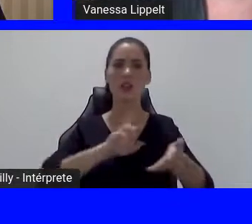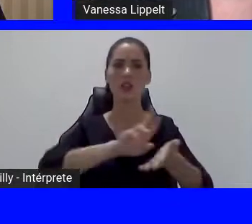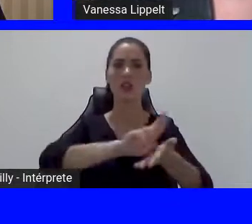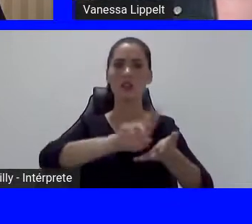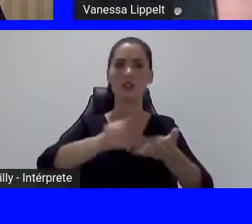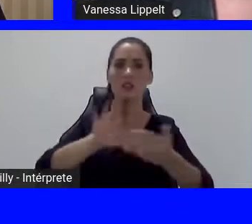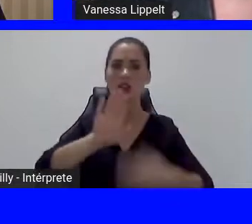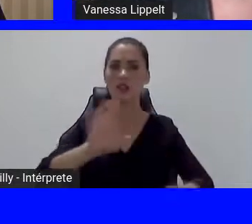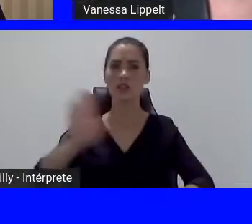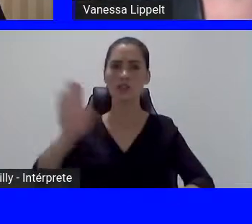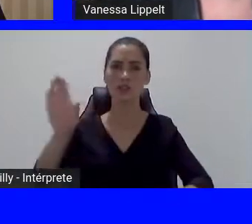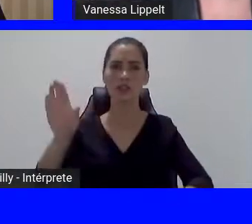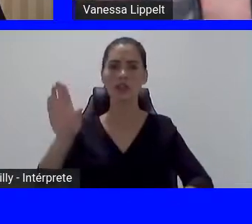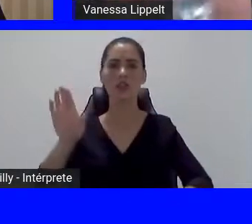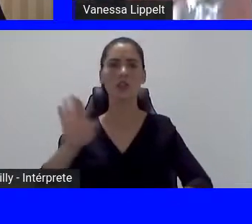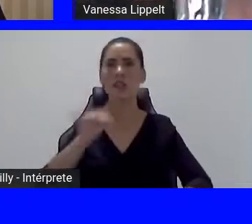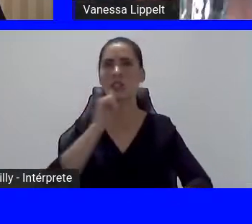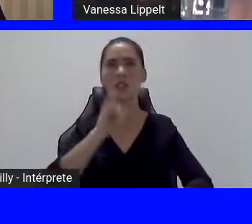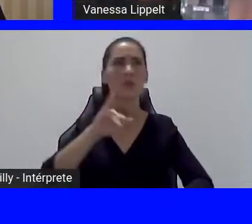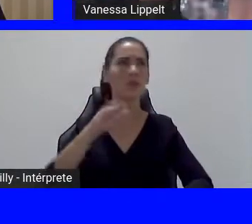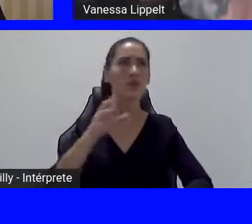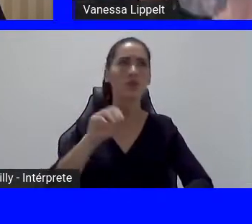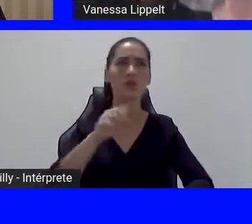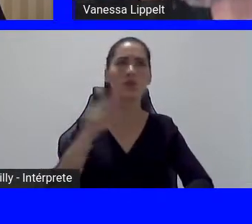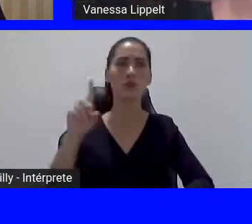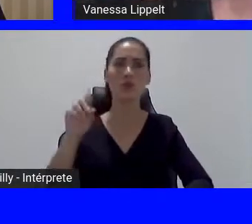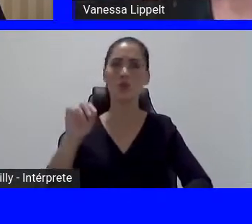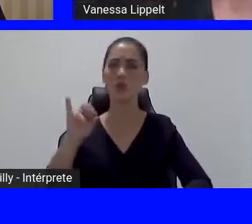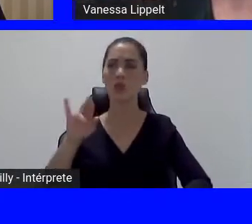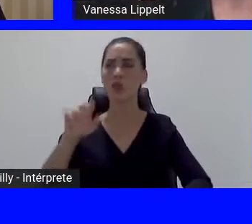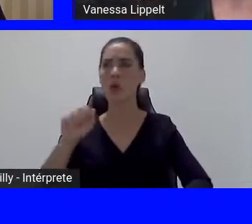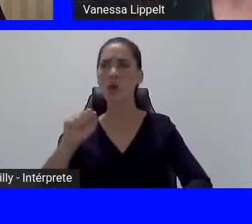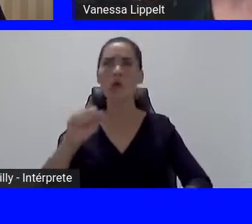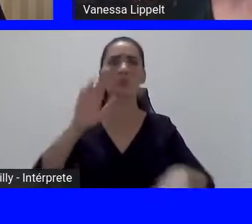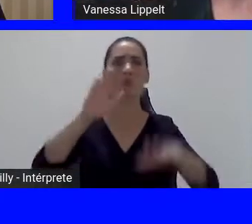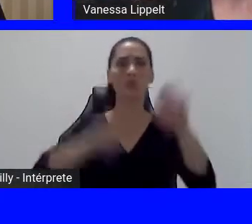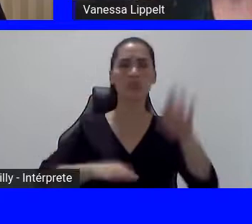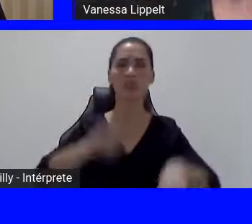como a senhora, João Dória, enfim, eventualmente Eduardo Leite?